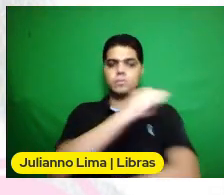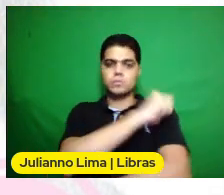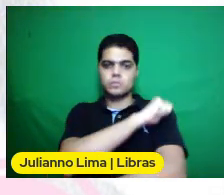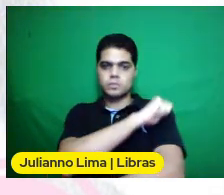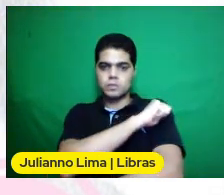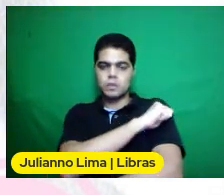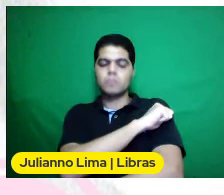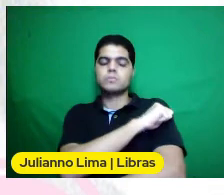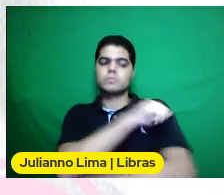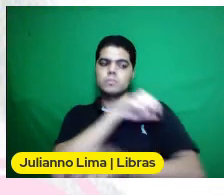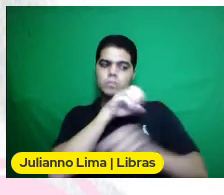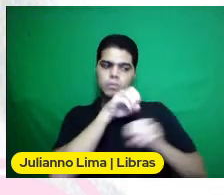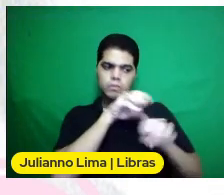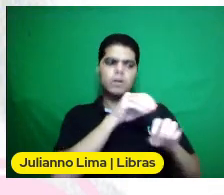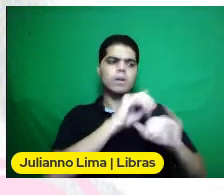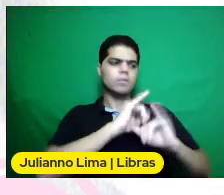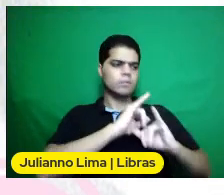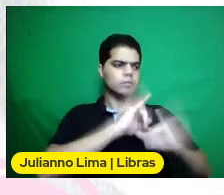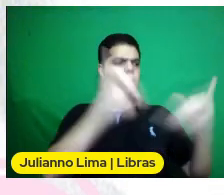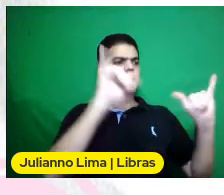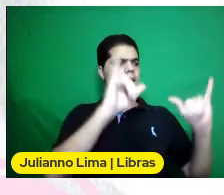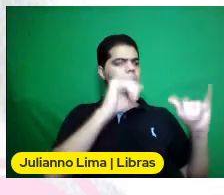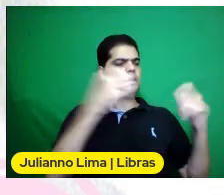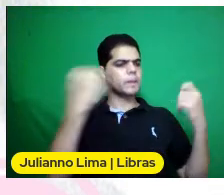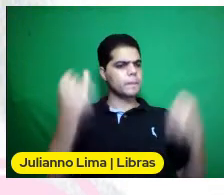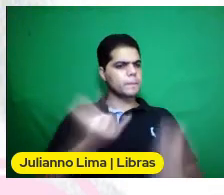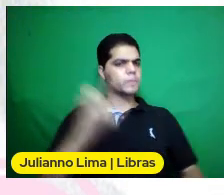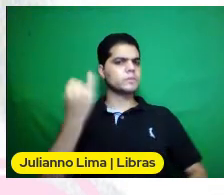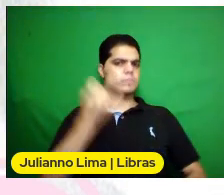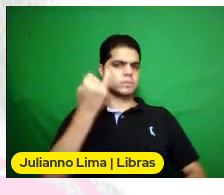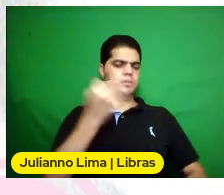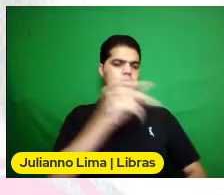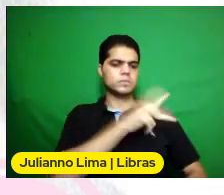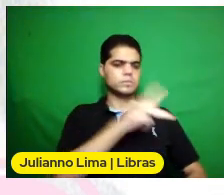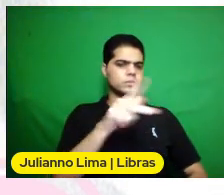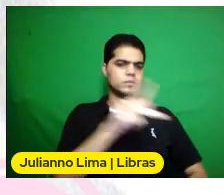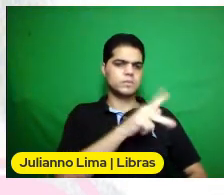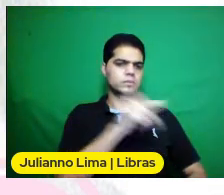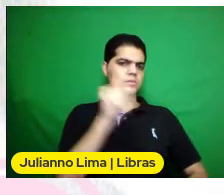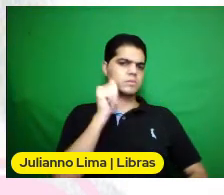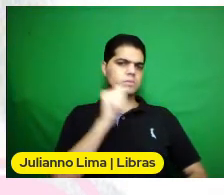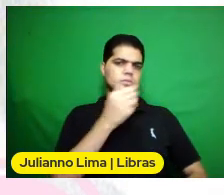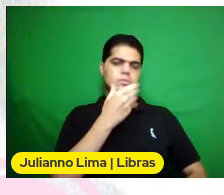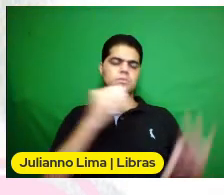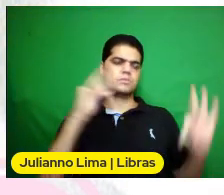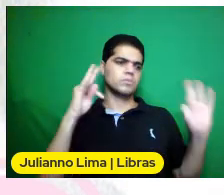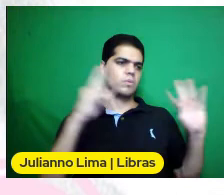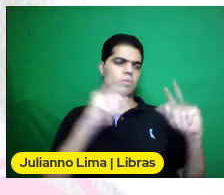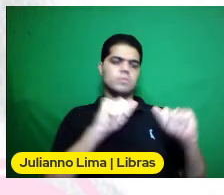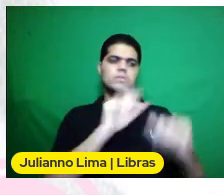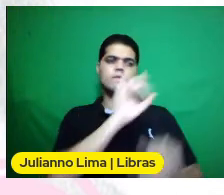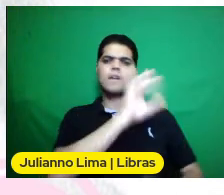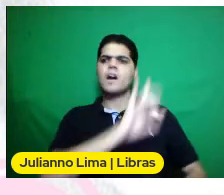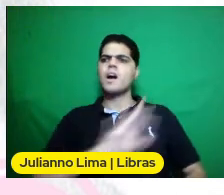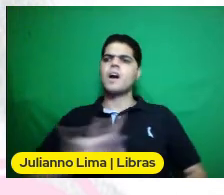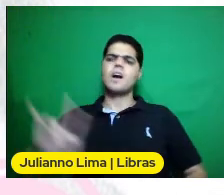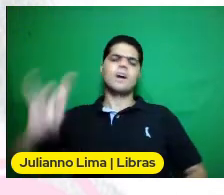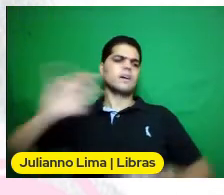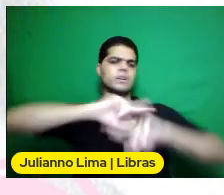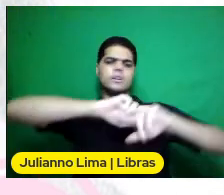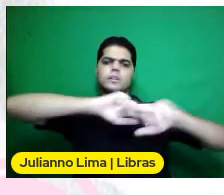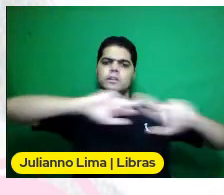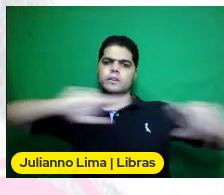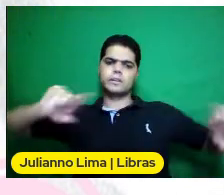muito importante eles terem professores e professoras de diversas áreas, né,